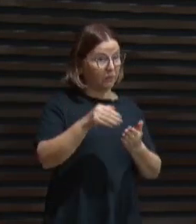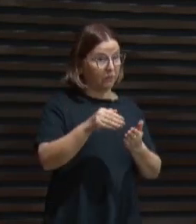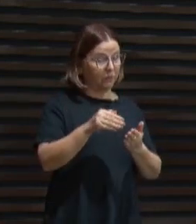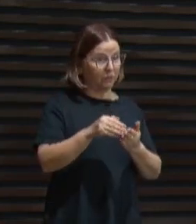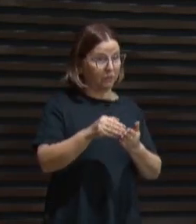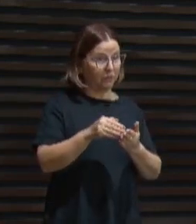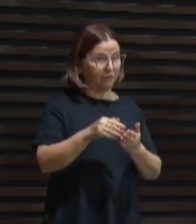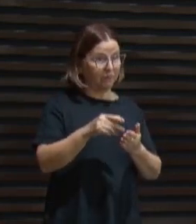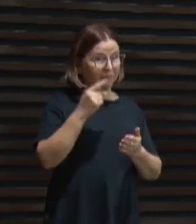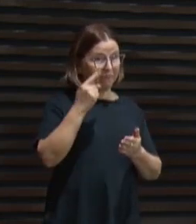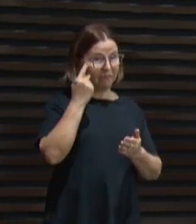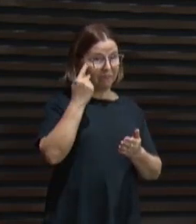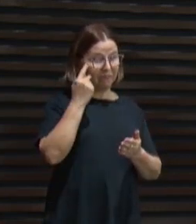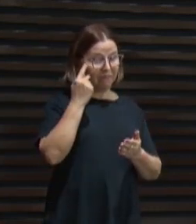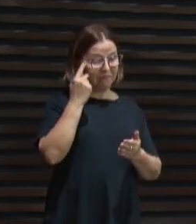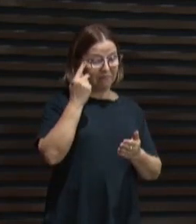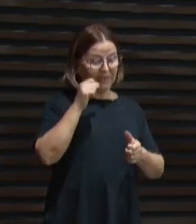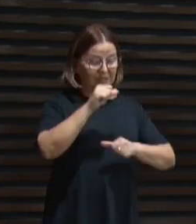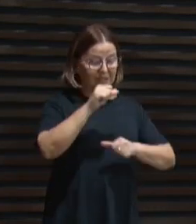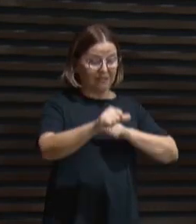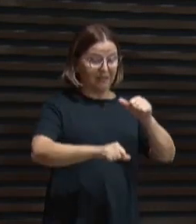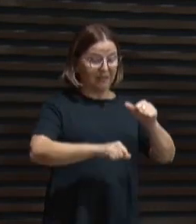ser restaurado.